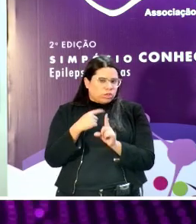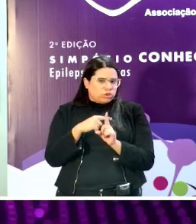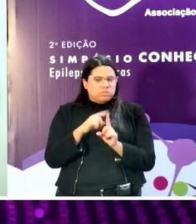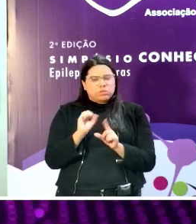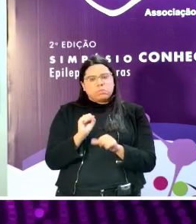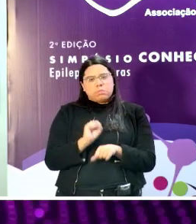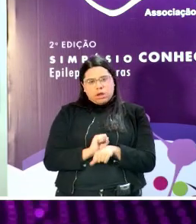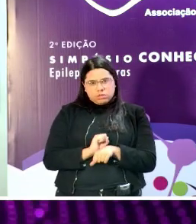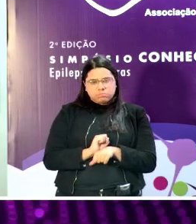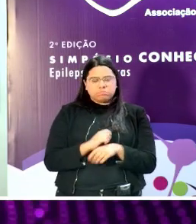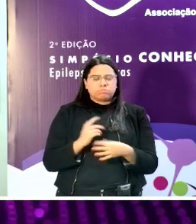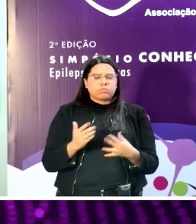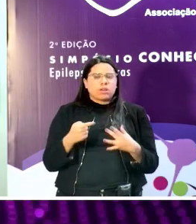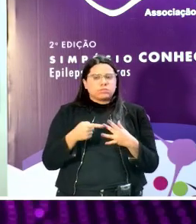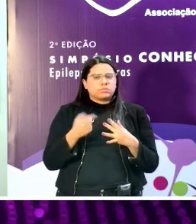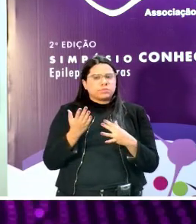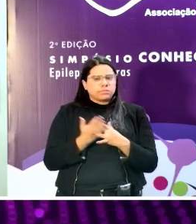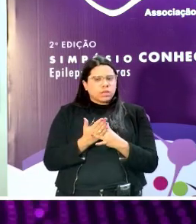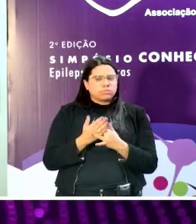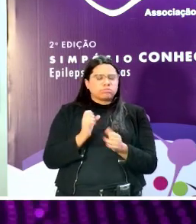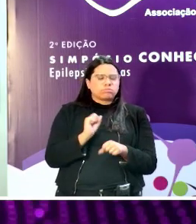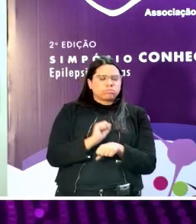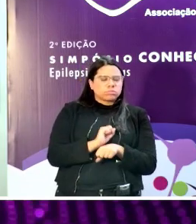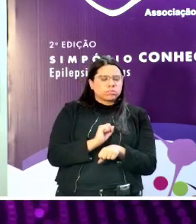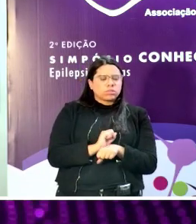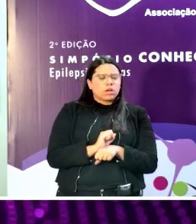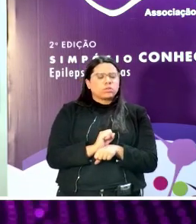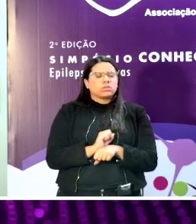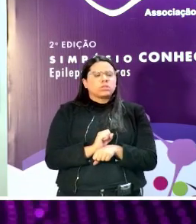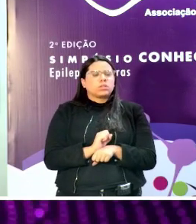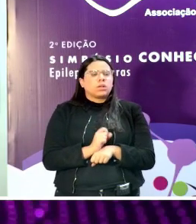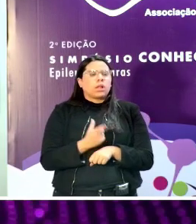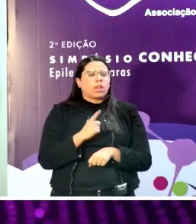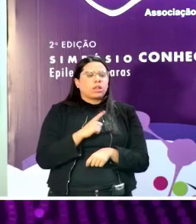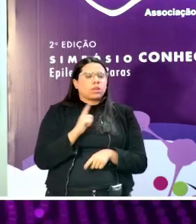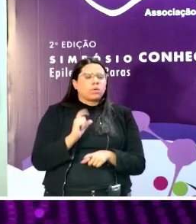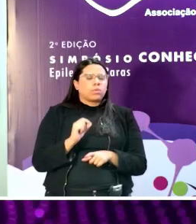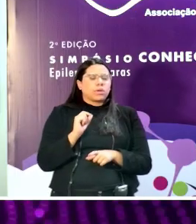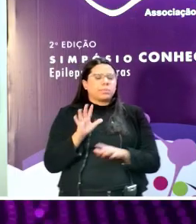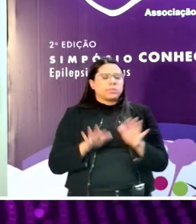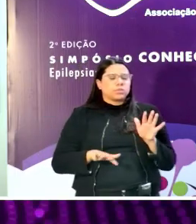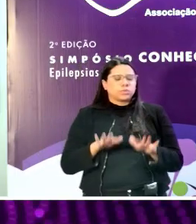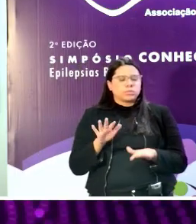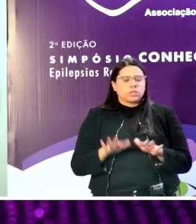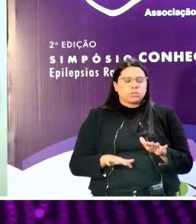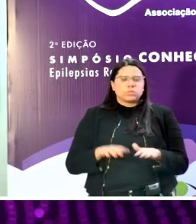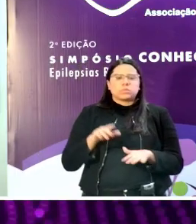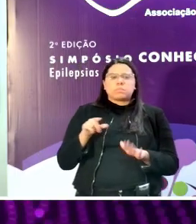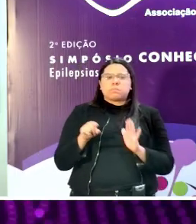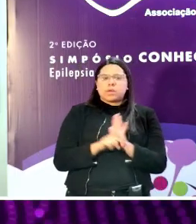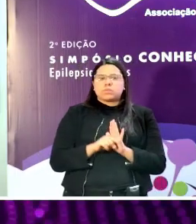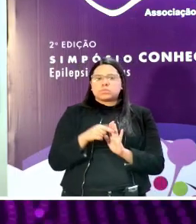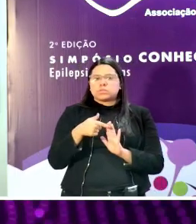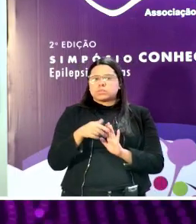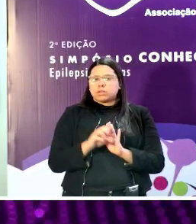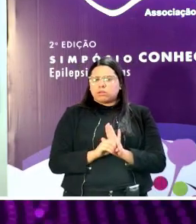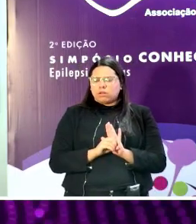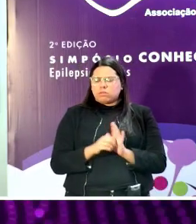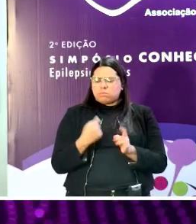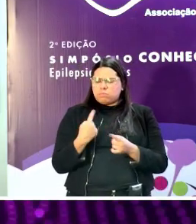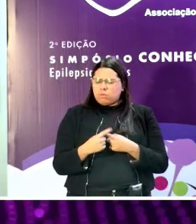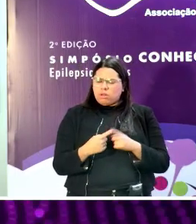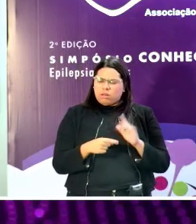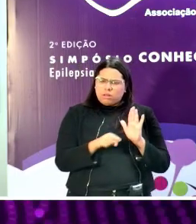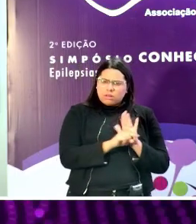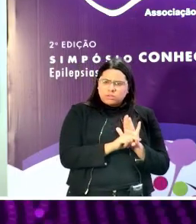repouso. E esse repouso ele tem uma voltagem de mais ou menos menos 70. E por que negativo? Porque a